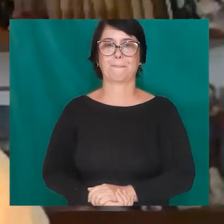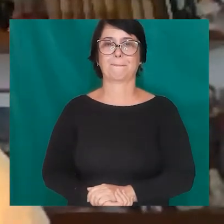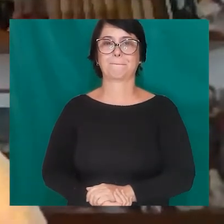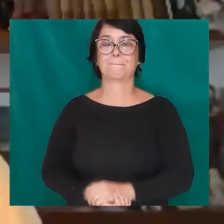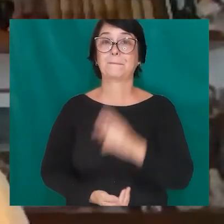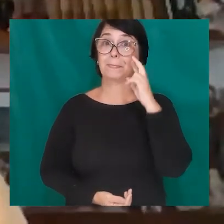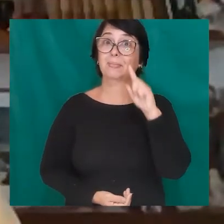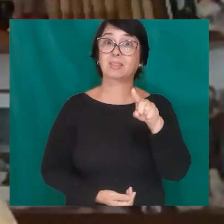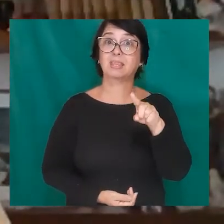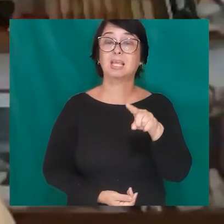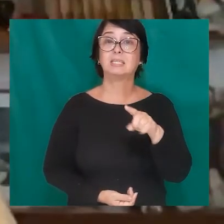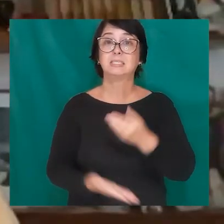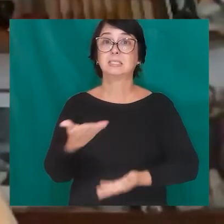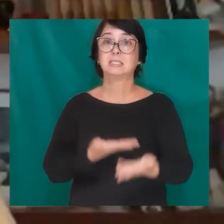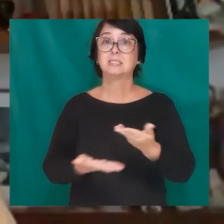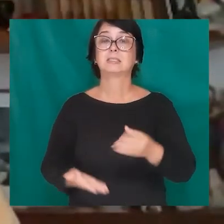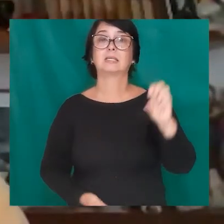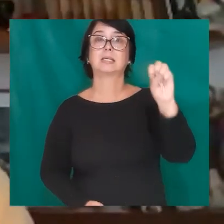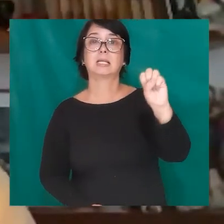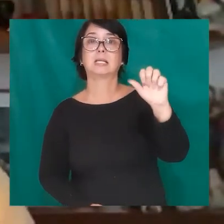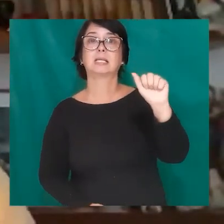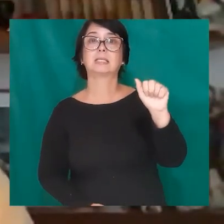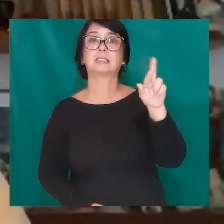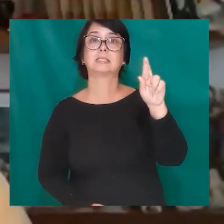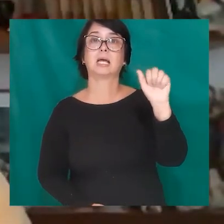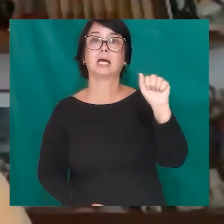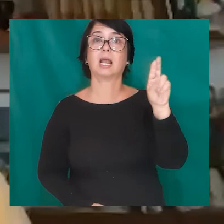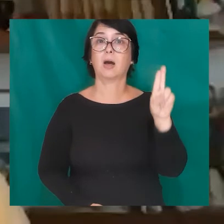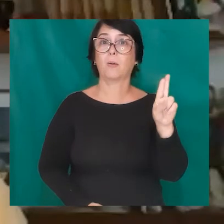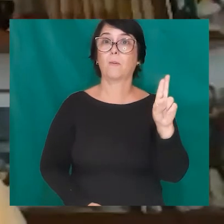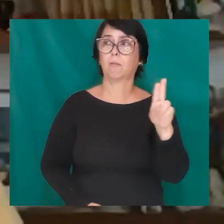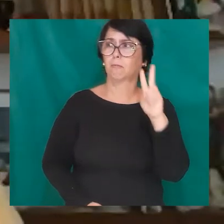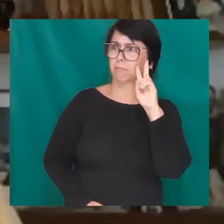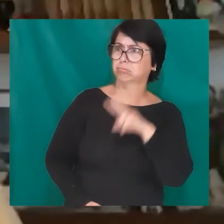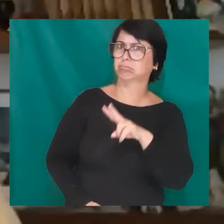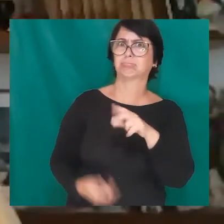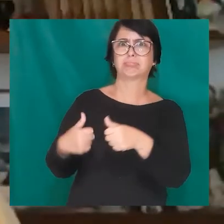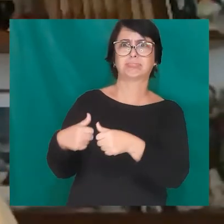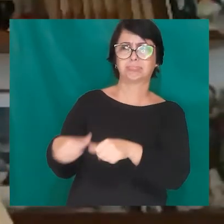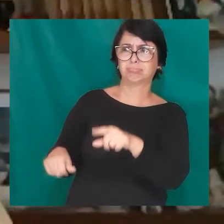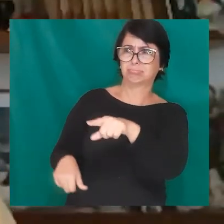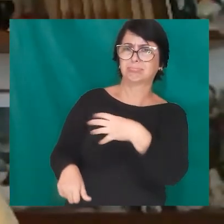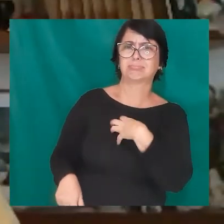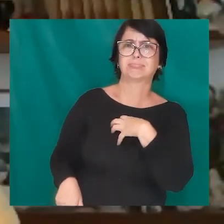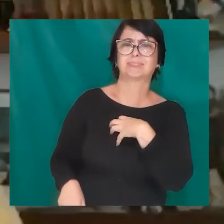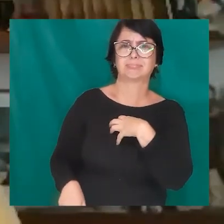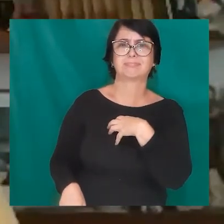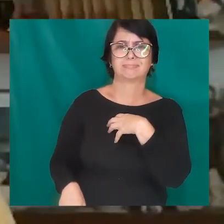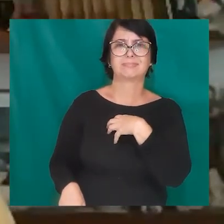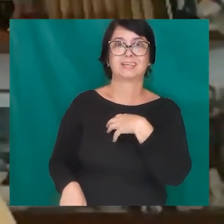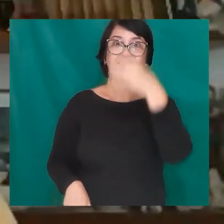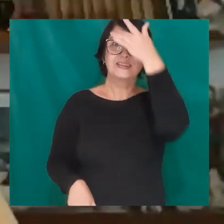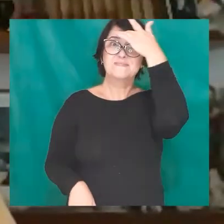essa, não. É interessante que você falou dessa relação com o sarau, com tocar em grupo, e a gente percebe que muitas vezes isso também fica por conta das